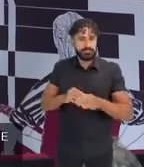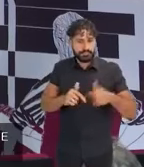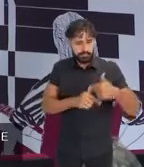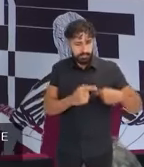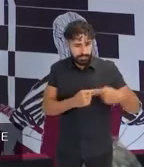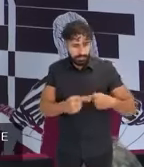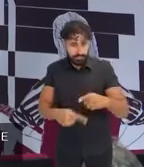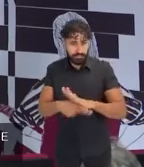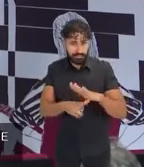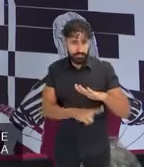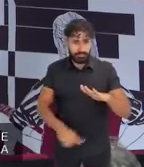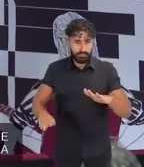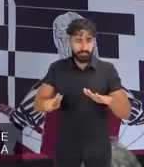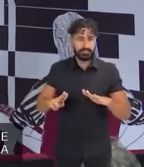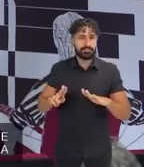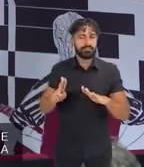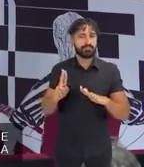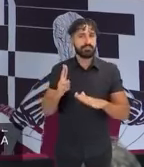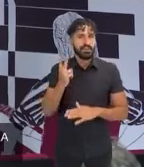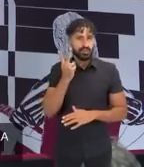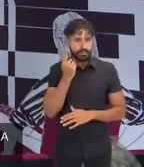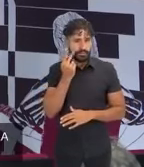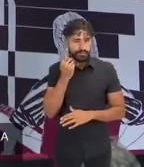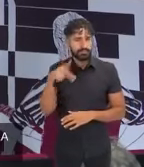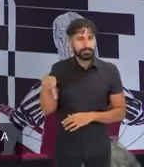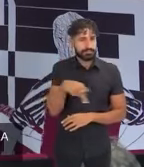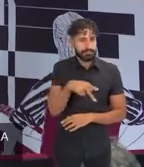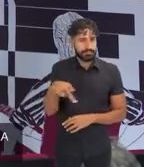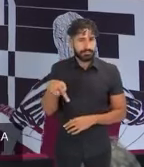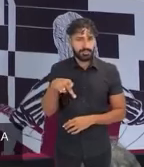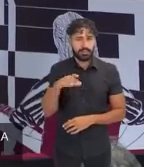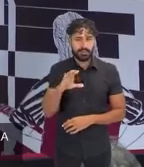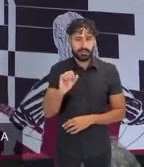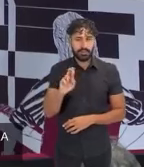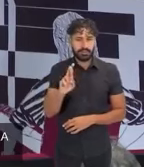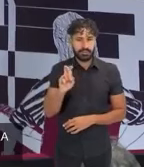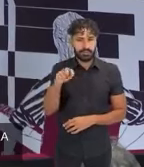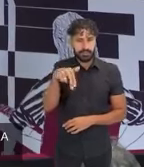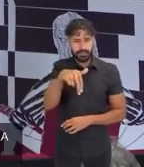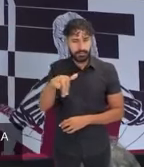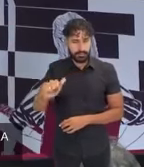da Universidade de Fortaleza, professora Carolina Quixadá.